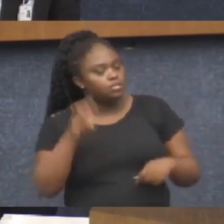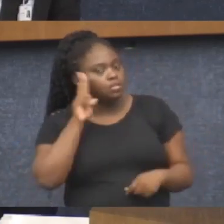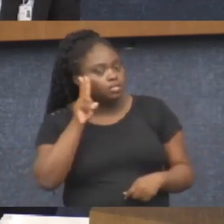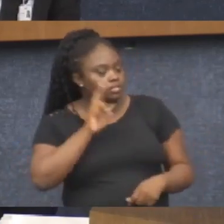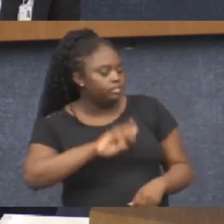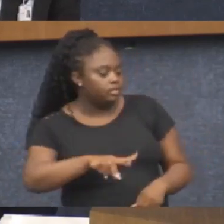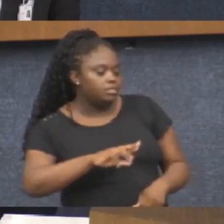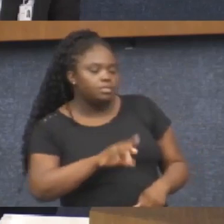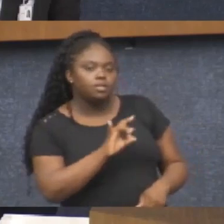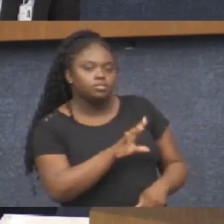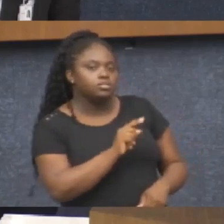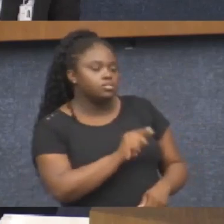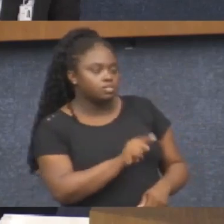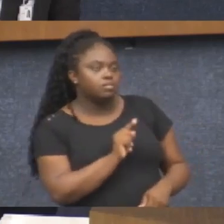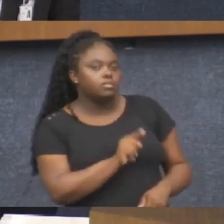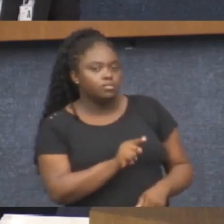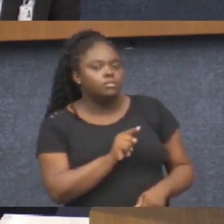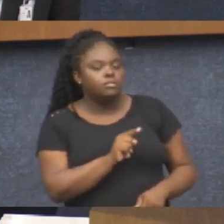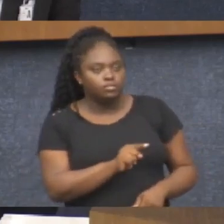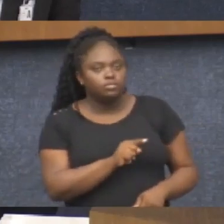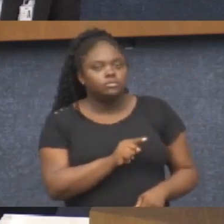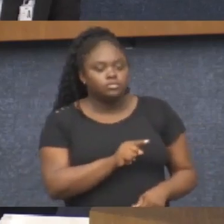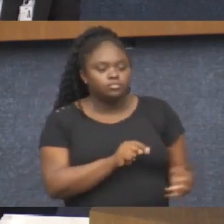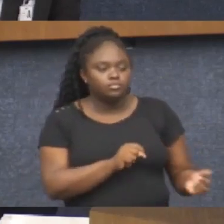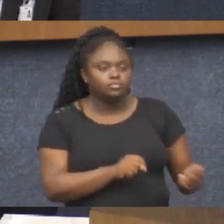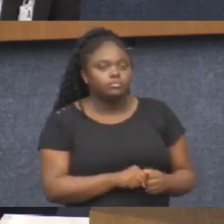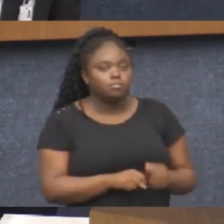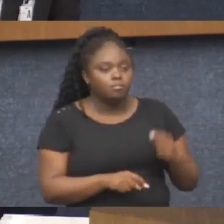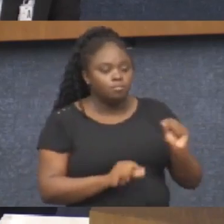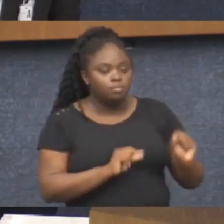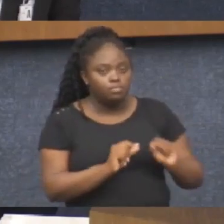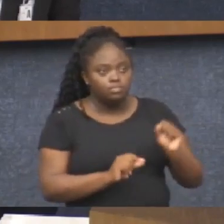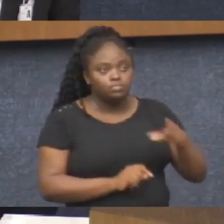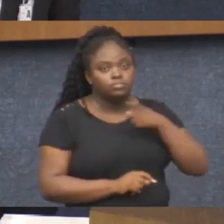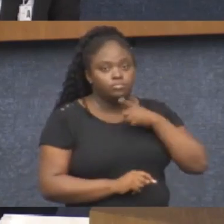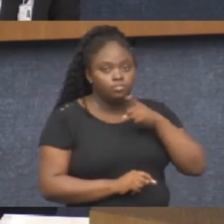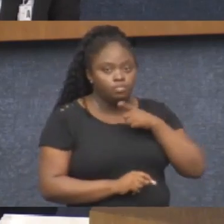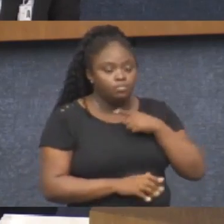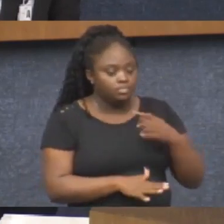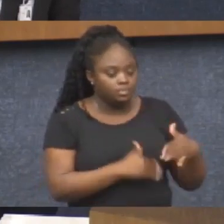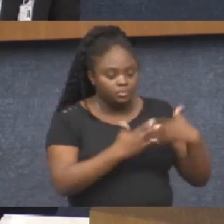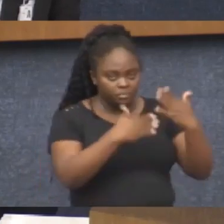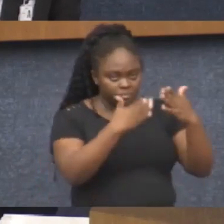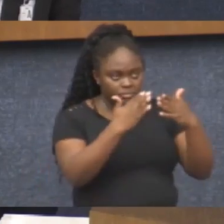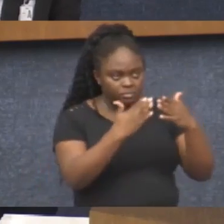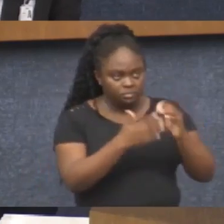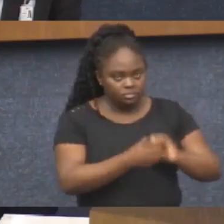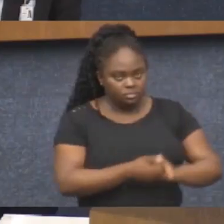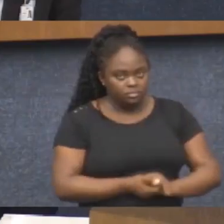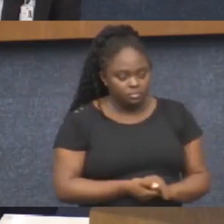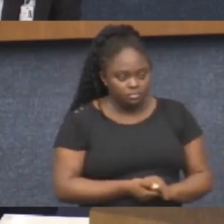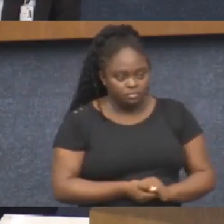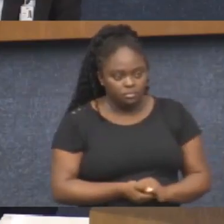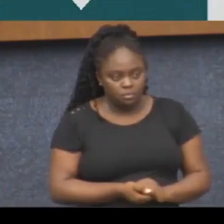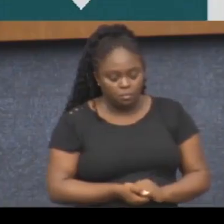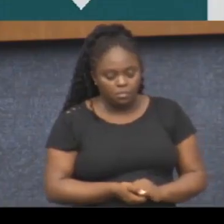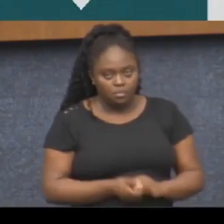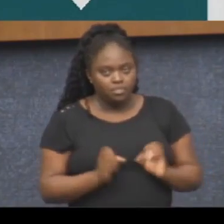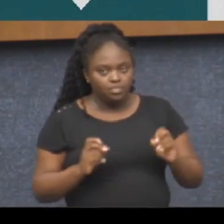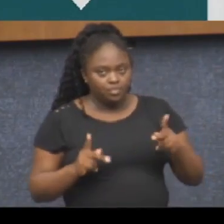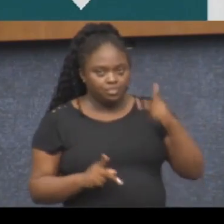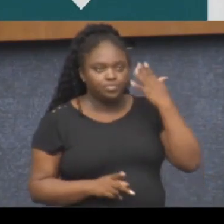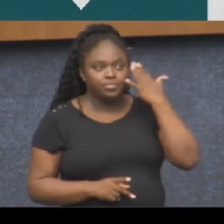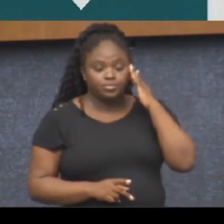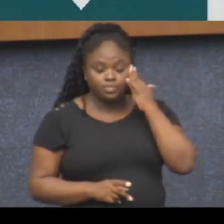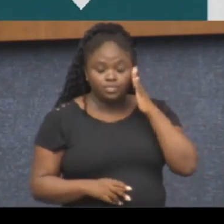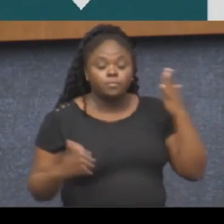ele, né, o único, vamos dizer assim, fator para esses desfechos. Bom, entendido essa imagem,